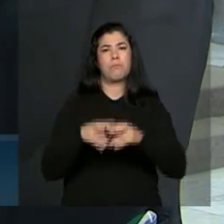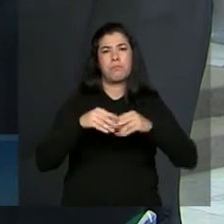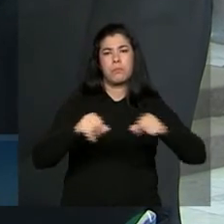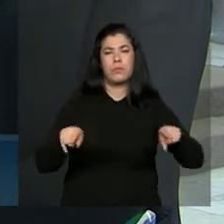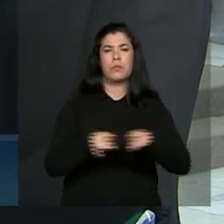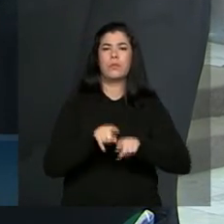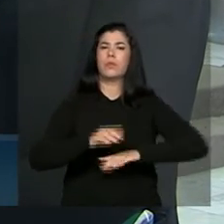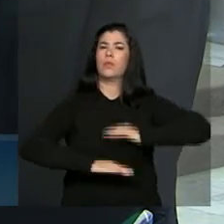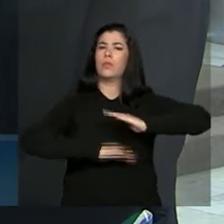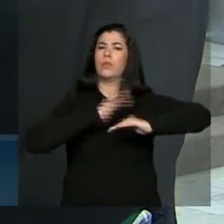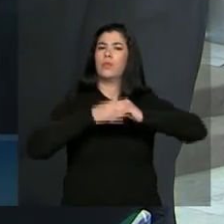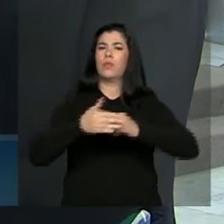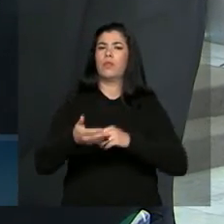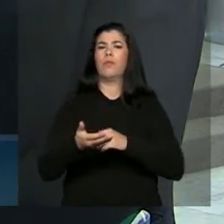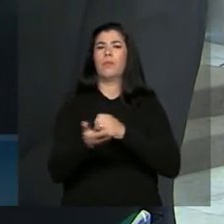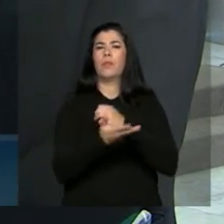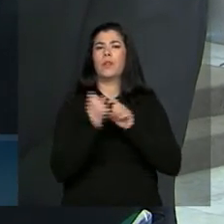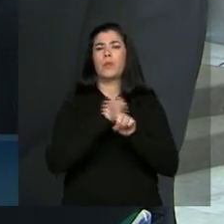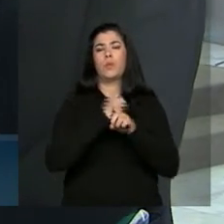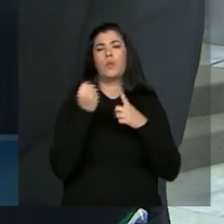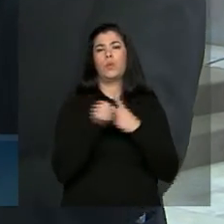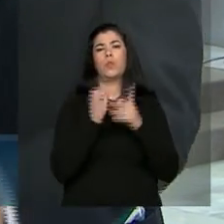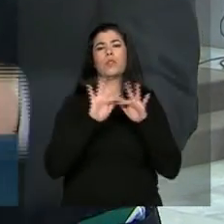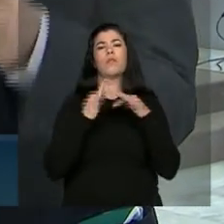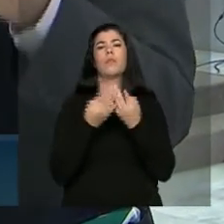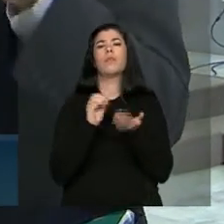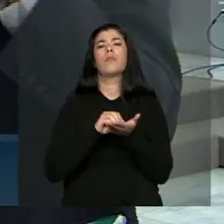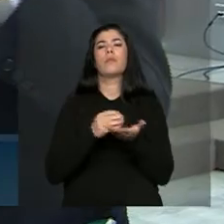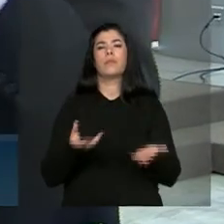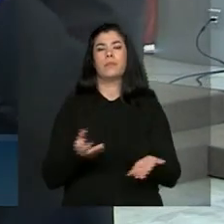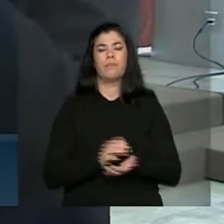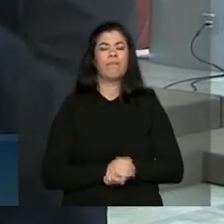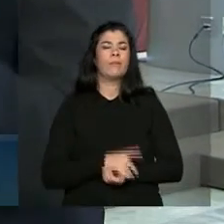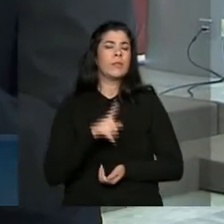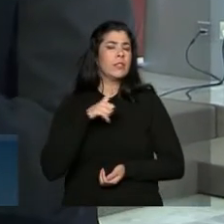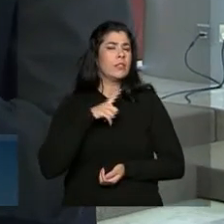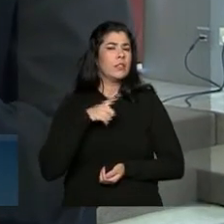desenvolvimento social das famílias de agricultores? As demandas são